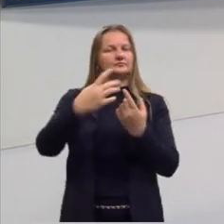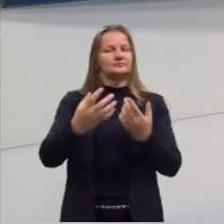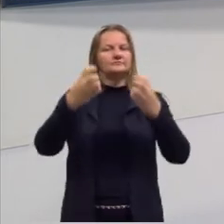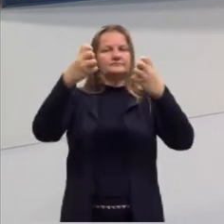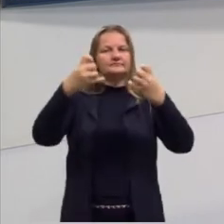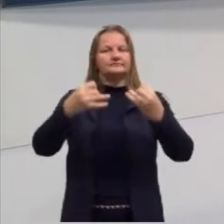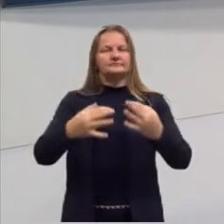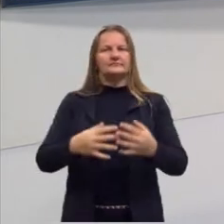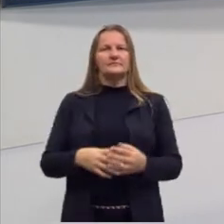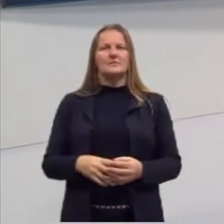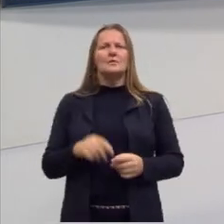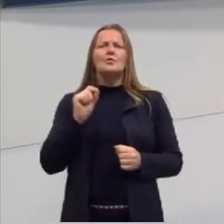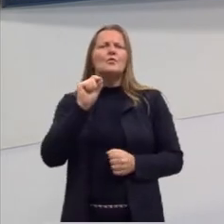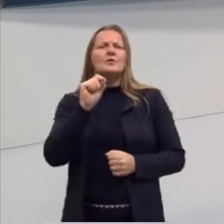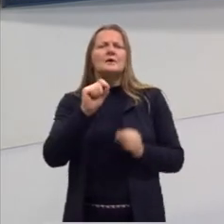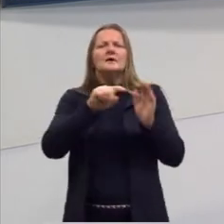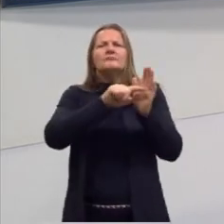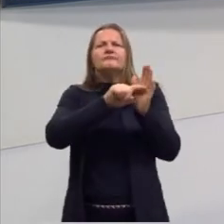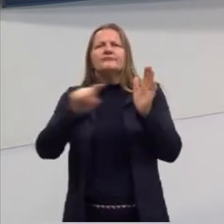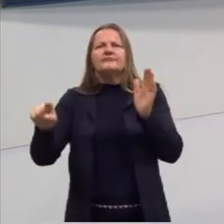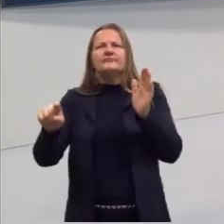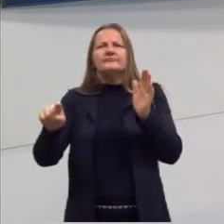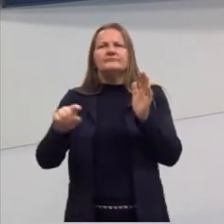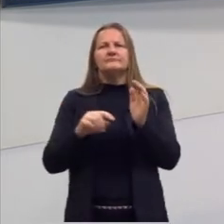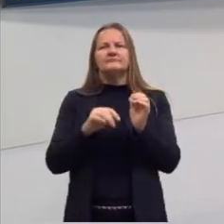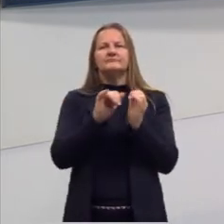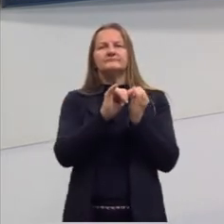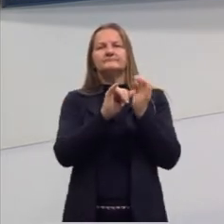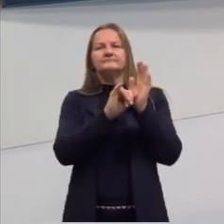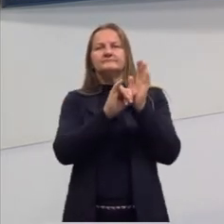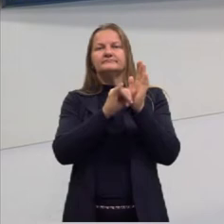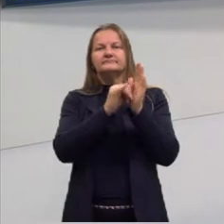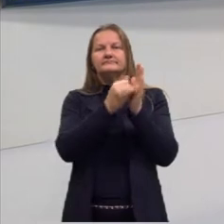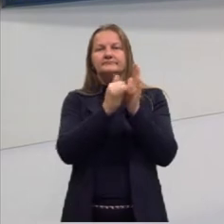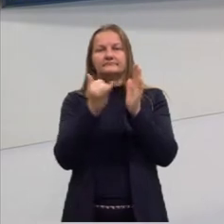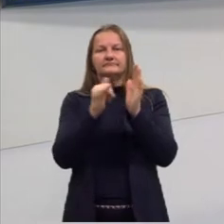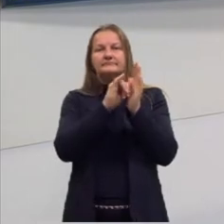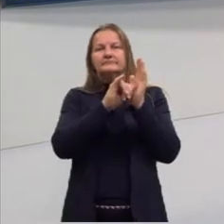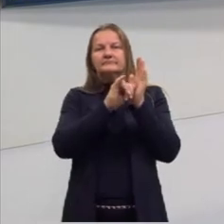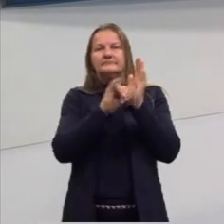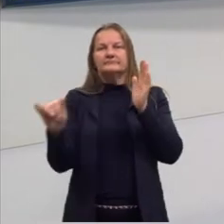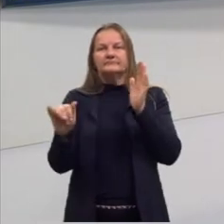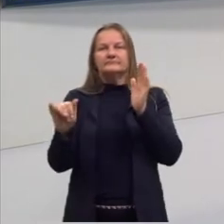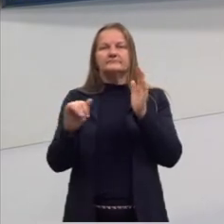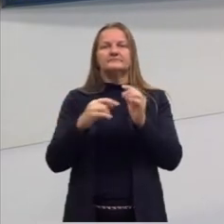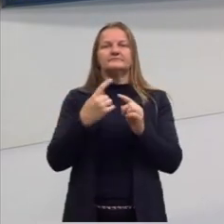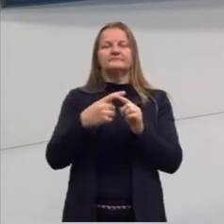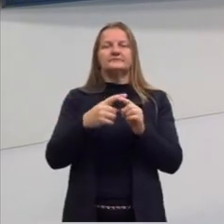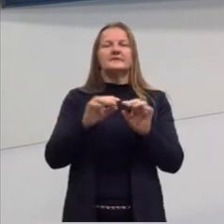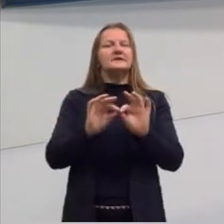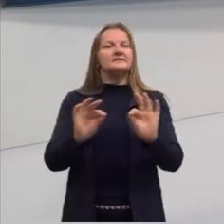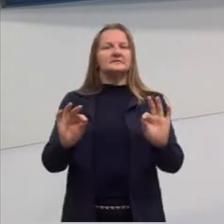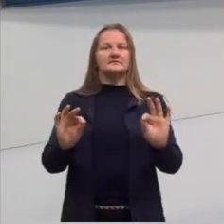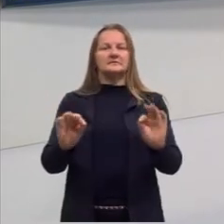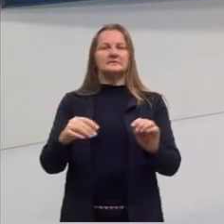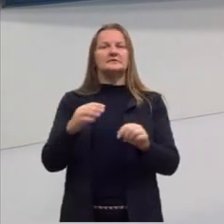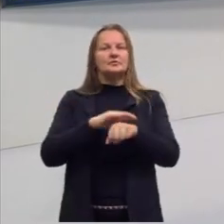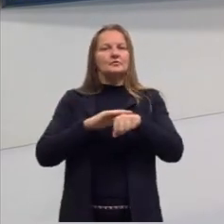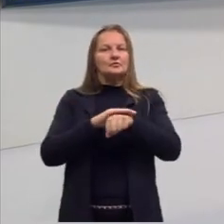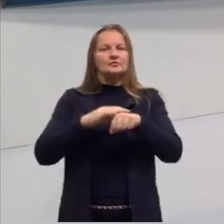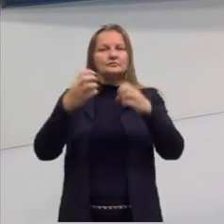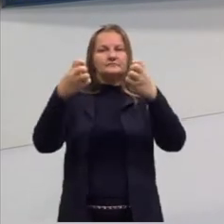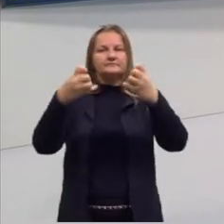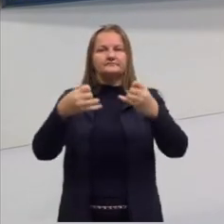isso tá bom que que é corrente contínua é o que a gente vai usar nas nossas aulas tá que o caso mais simples né